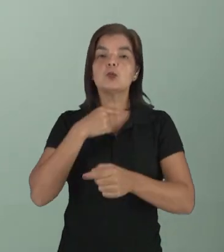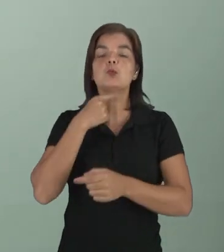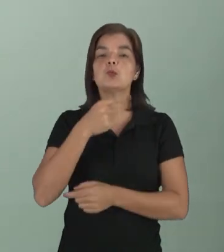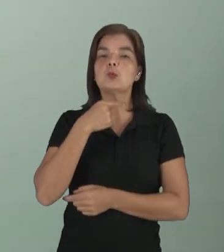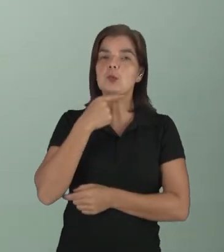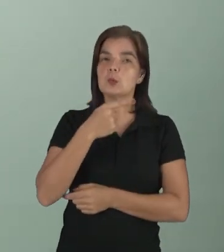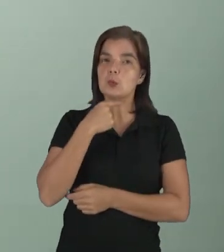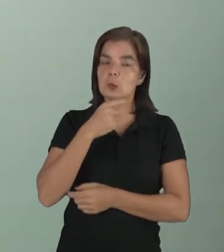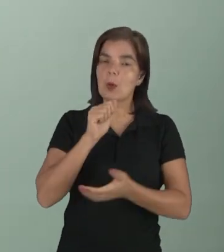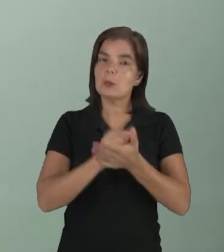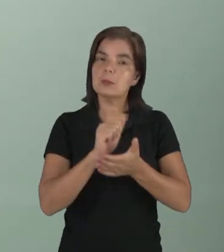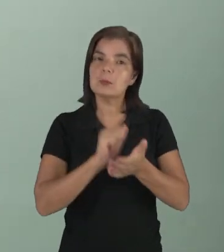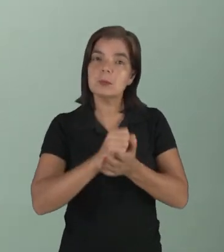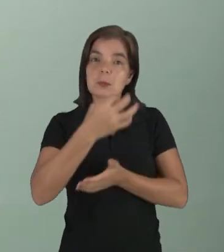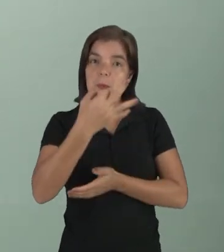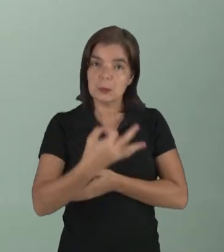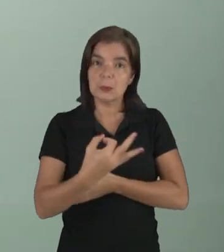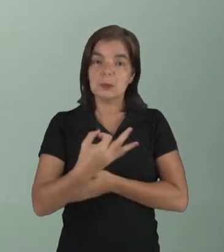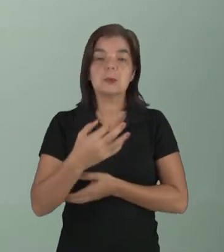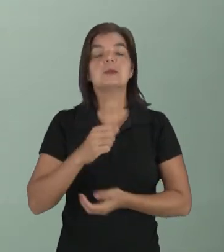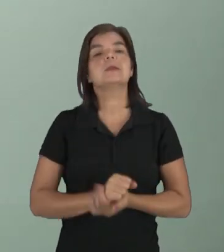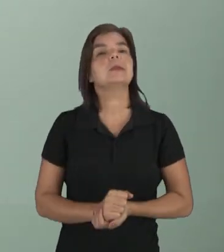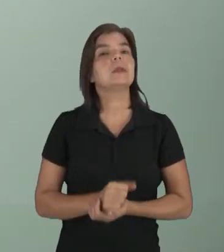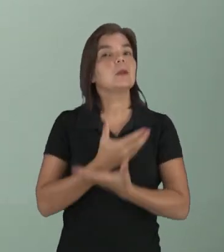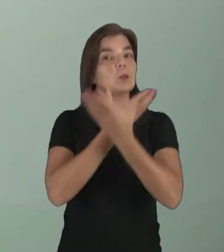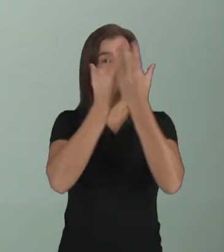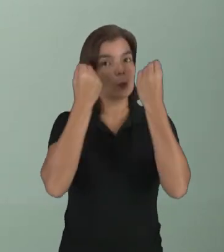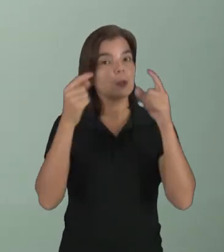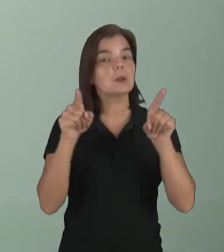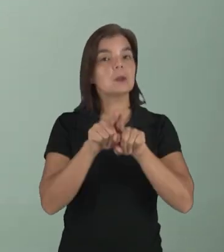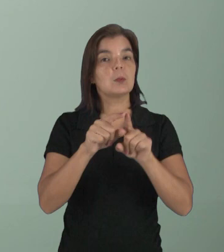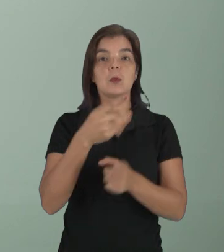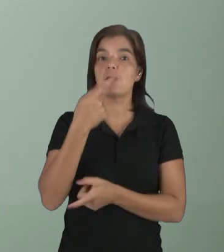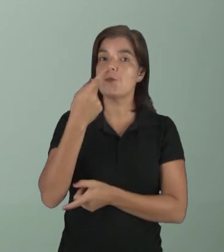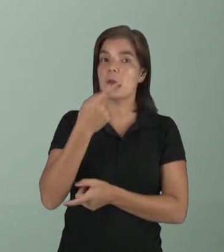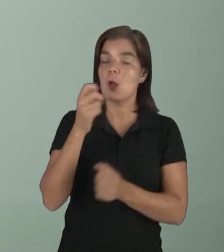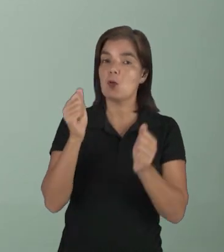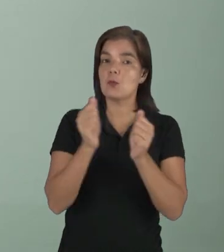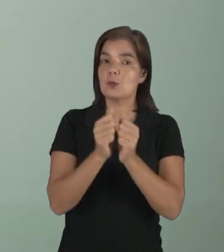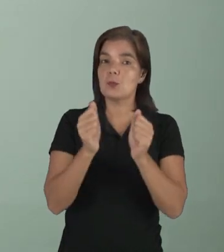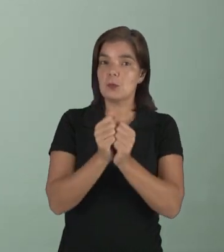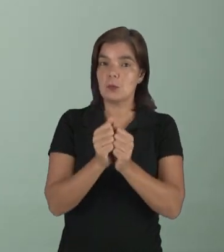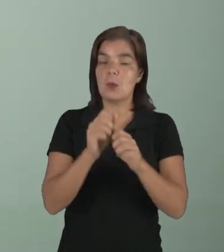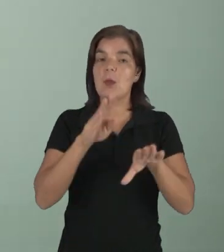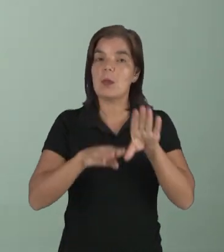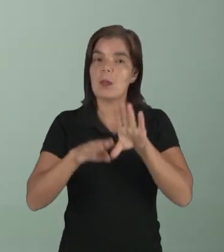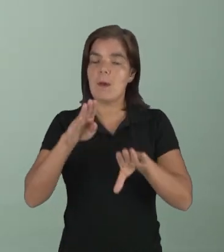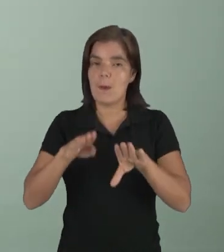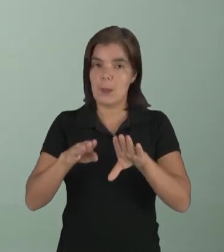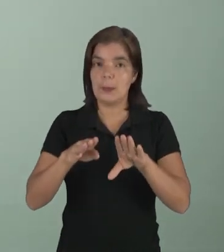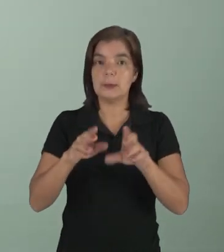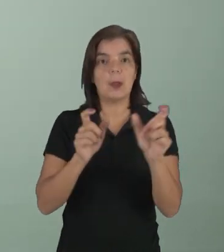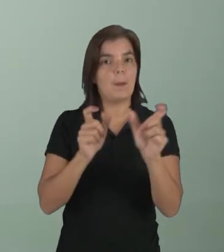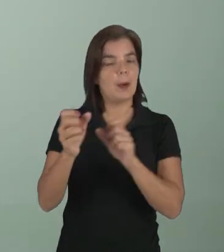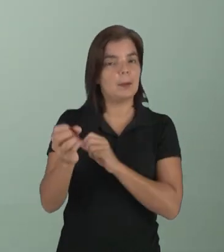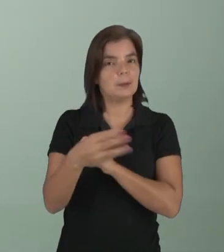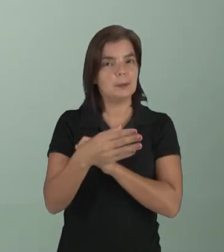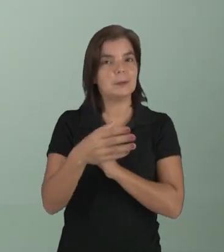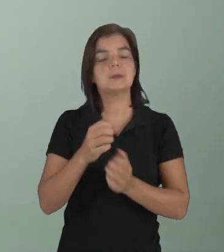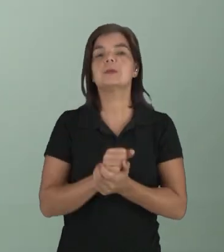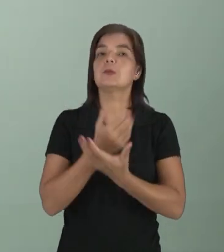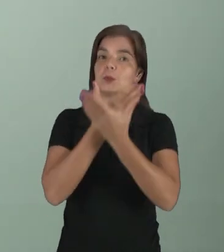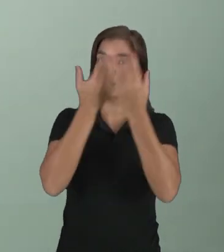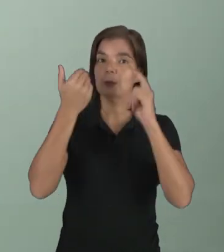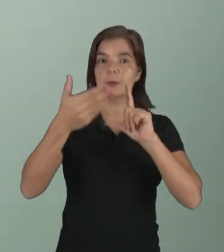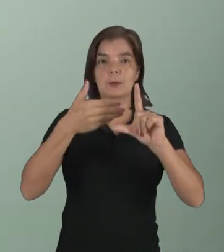tirar as dúvidas, fazer a anotação certinho, tá? E também não esqueçam de pronunciar junto conosco à medida que forem passando as palavras novas.